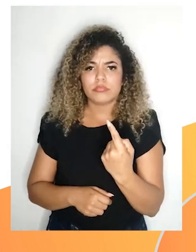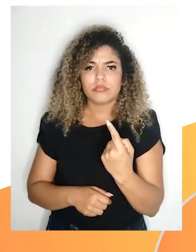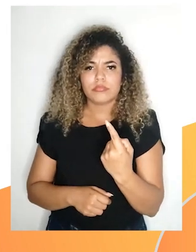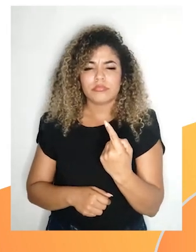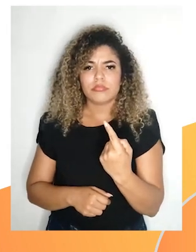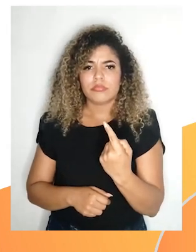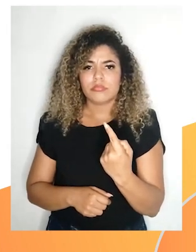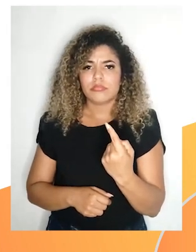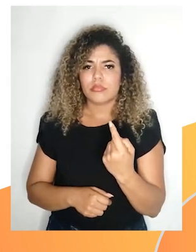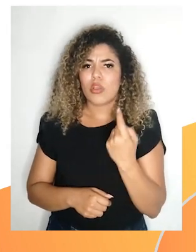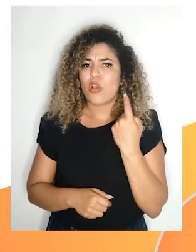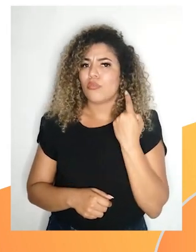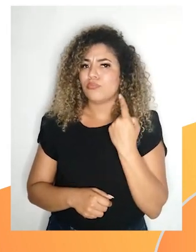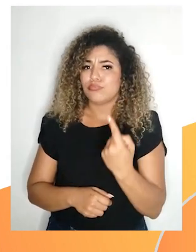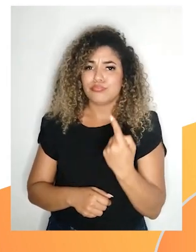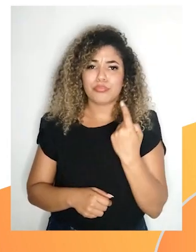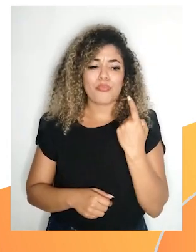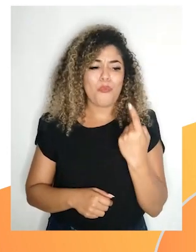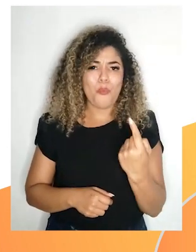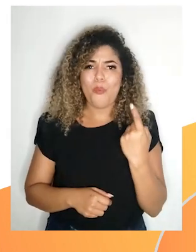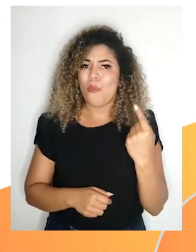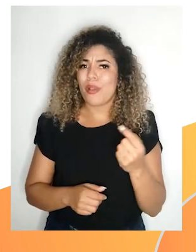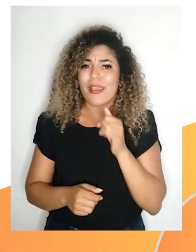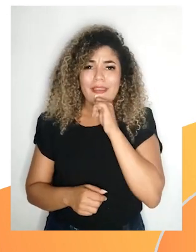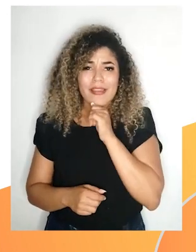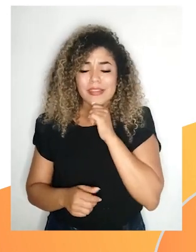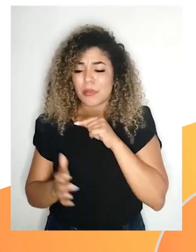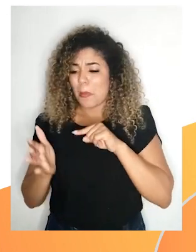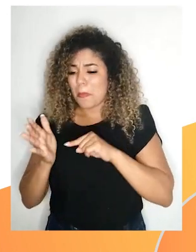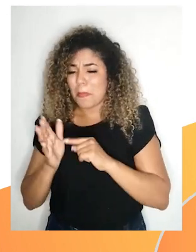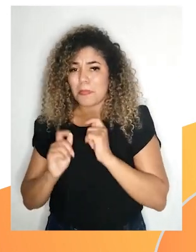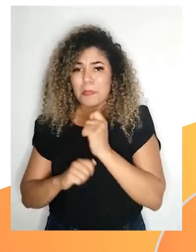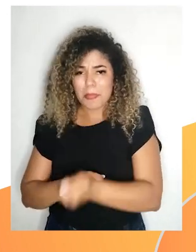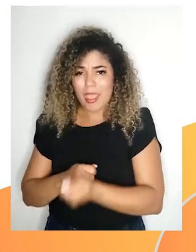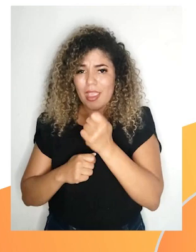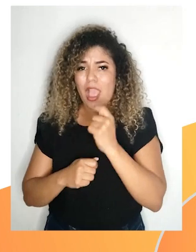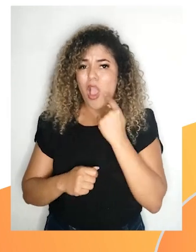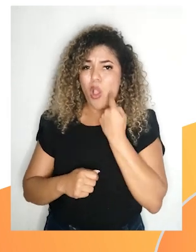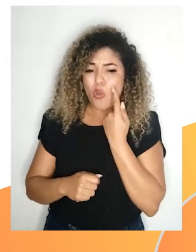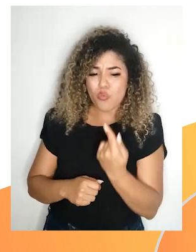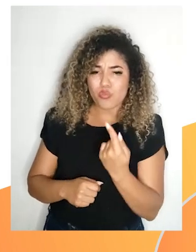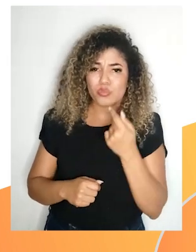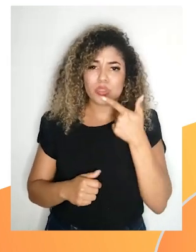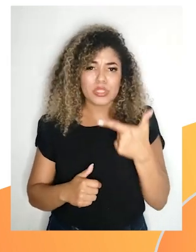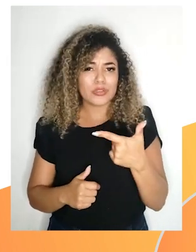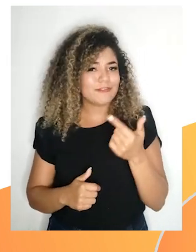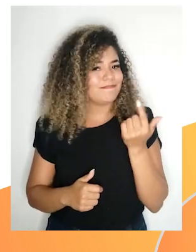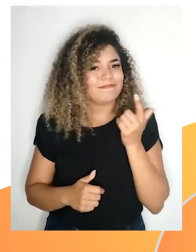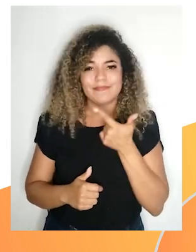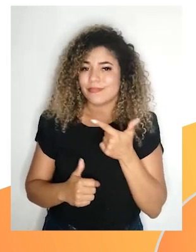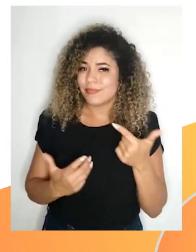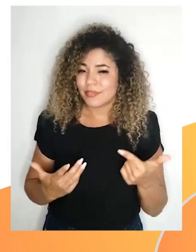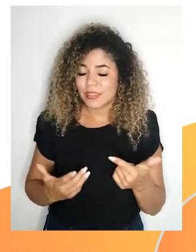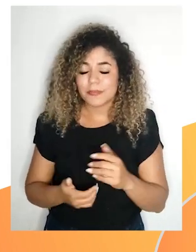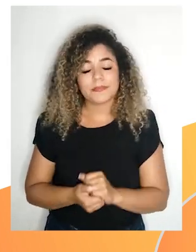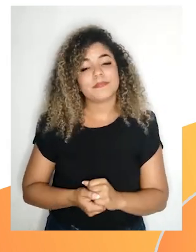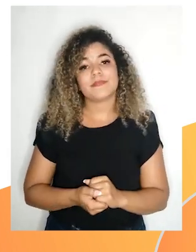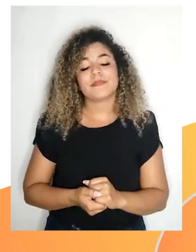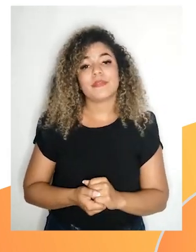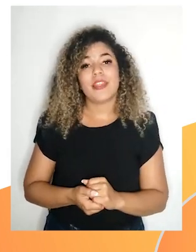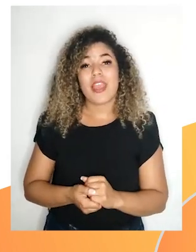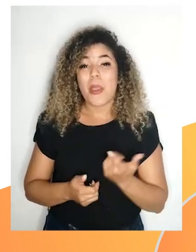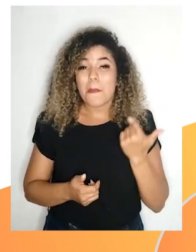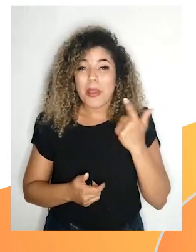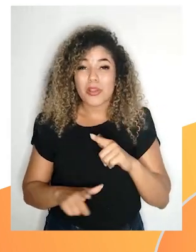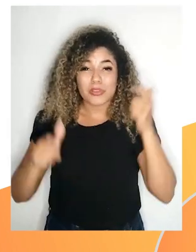e 1, né? Porque se eu pescar, por exemplo, 1 e 2, já dá 3. E aí o próximo, no mínimo, é 1, já vai passar. Então, para